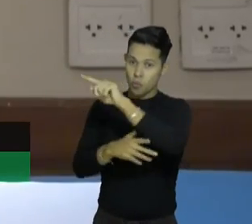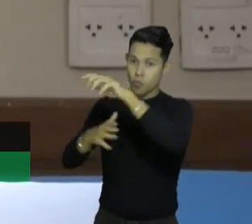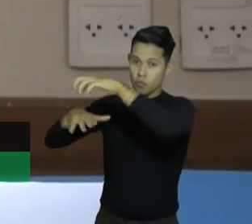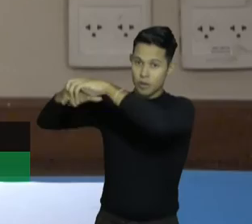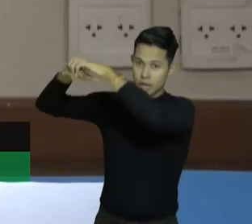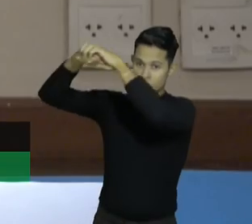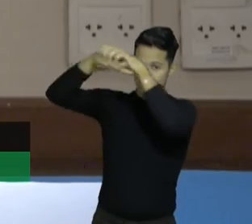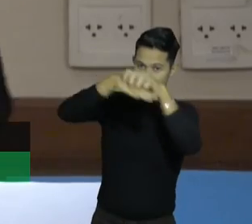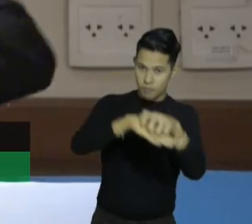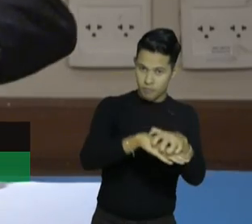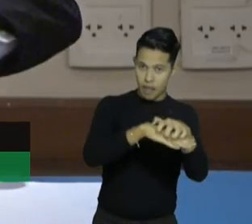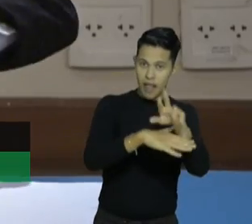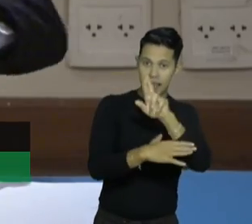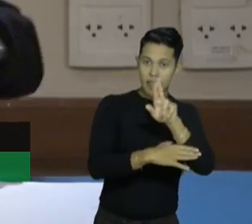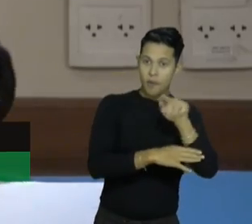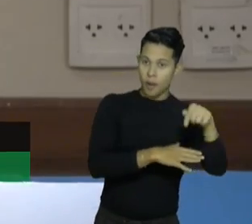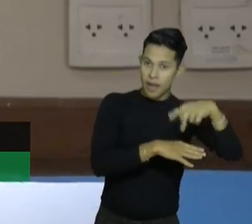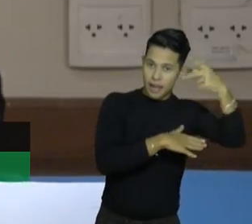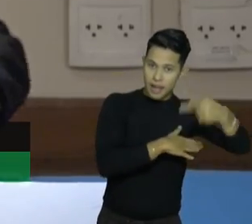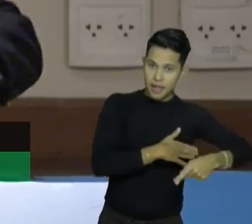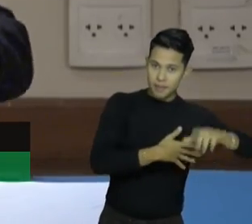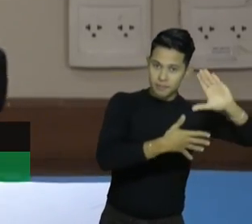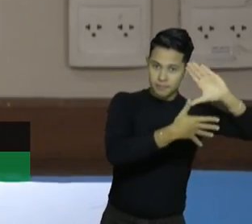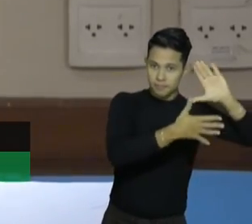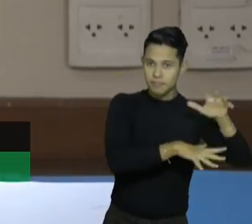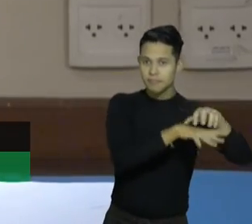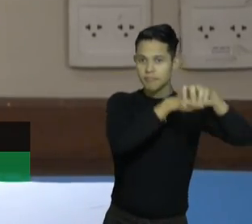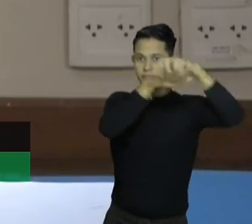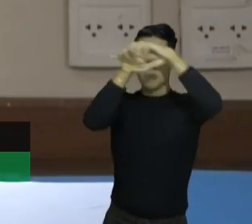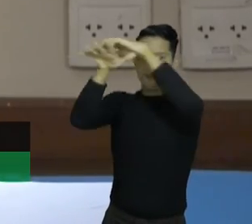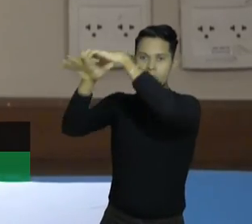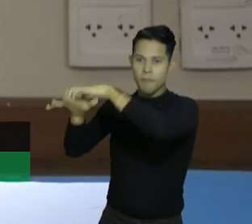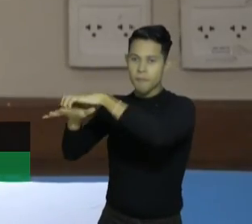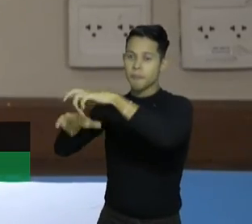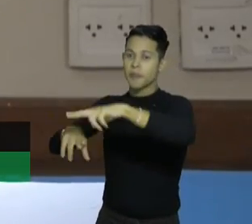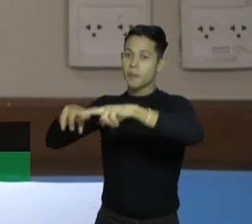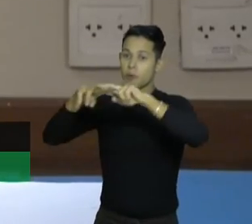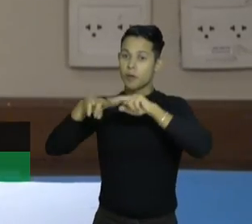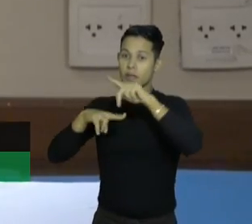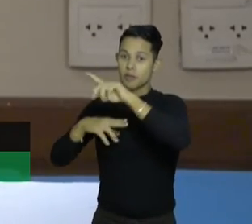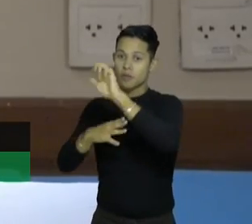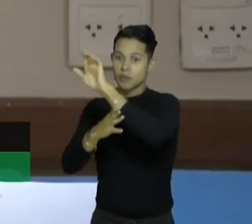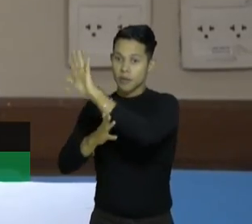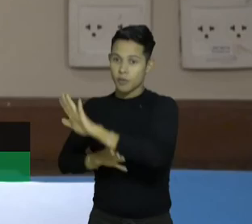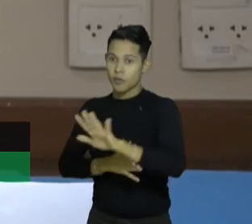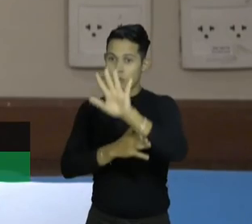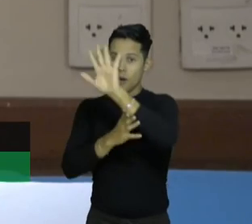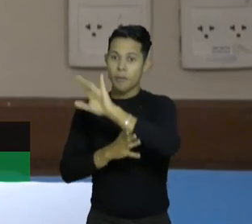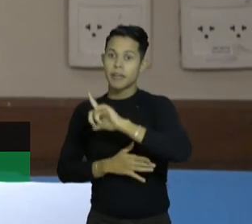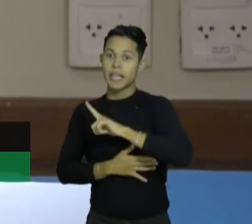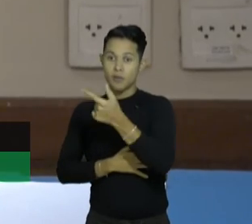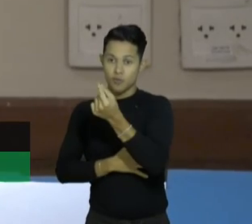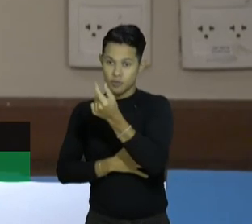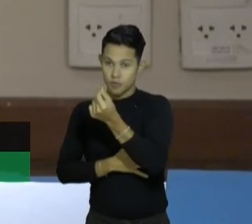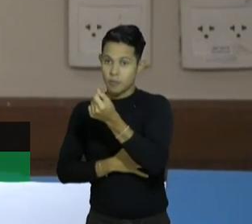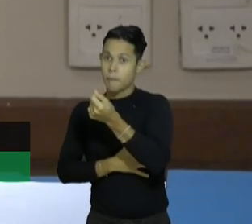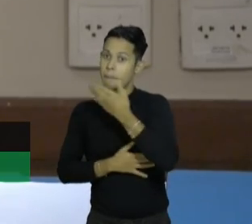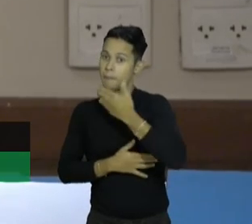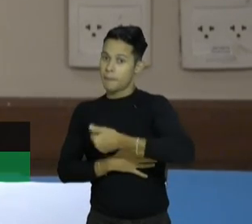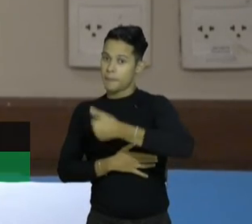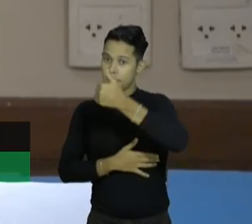e não daqui para lá portanto a a complexidade econômica e o valor agregado do europeu já tem um ganho de saída eu dou um exemplo para vocês